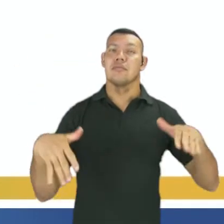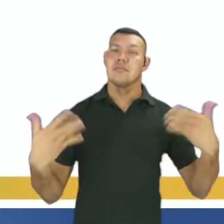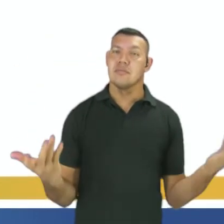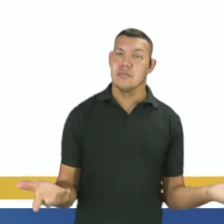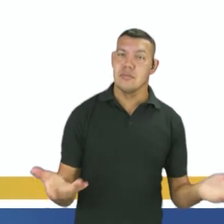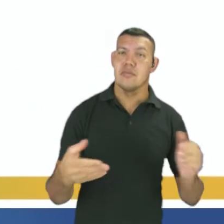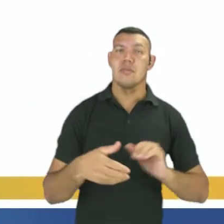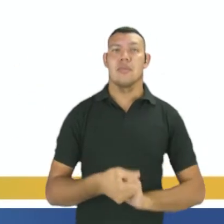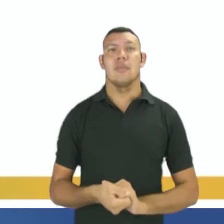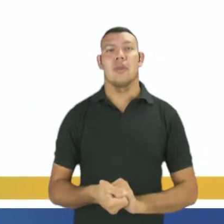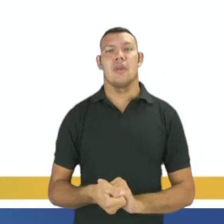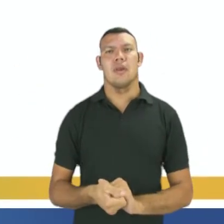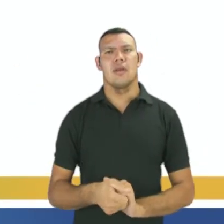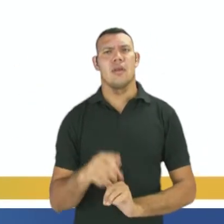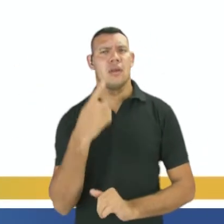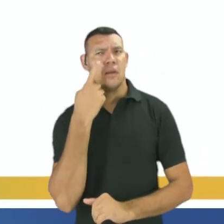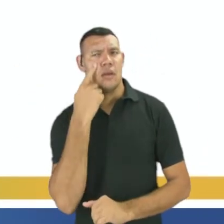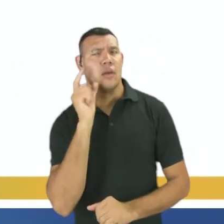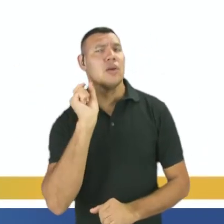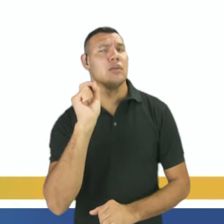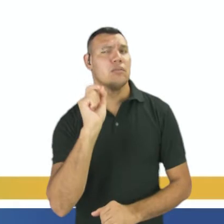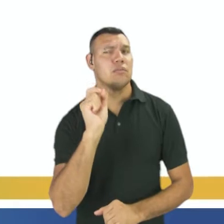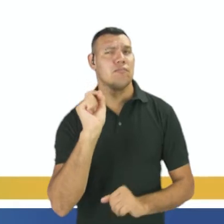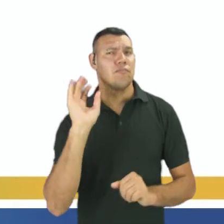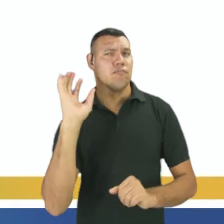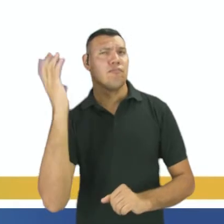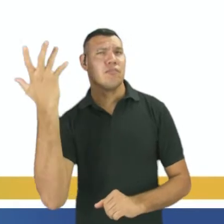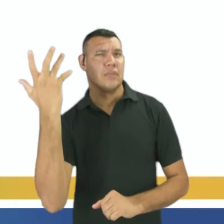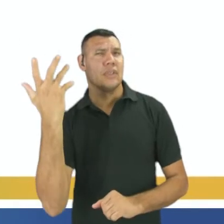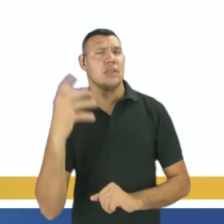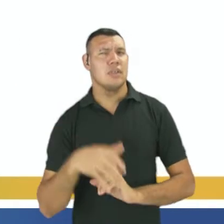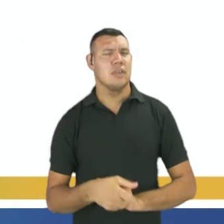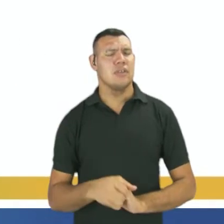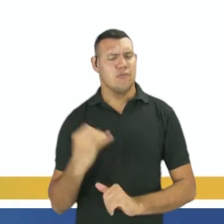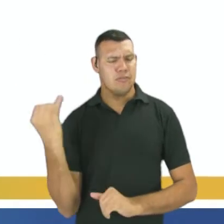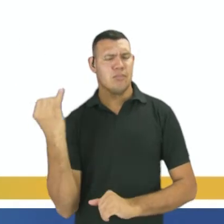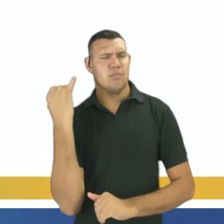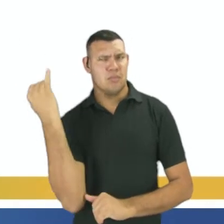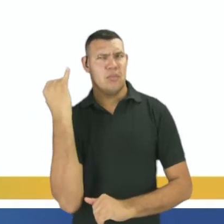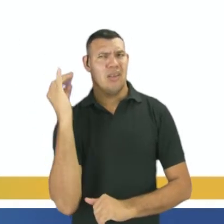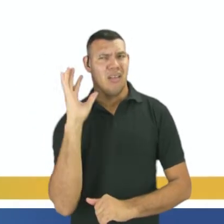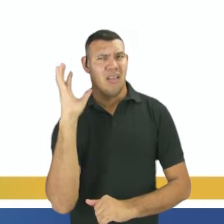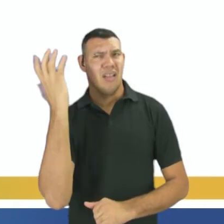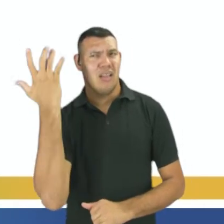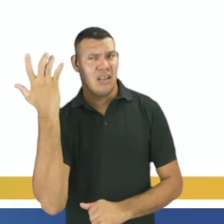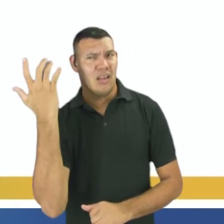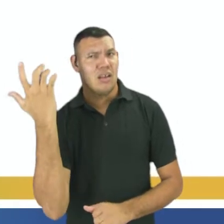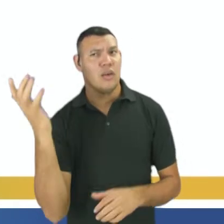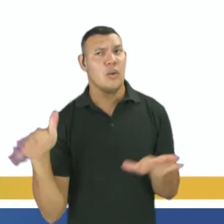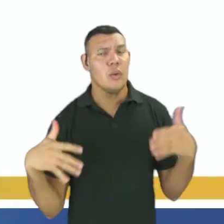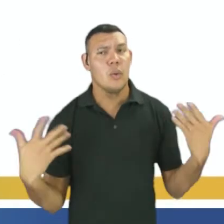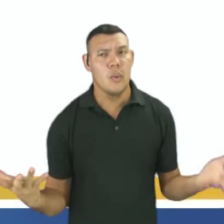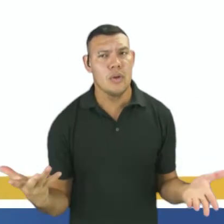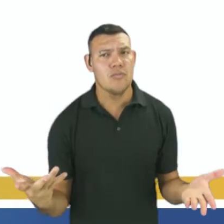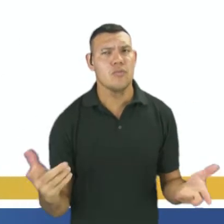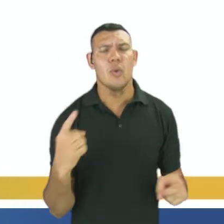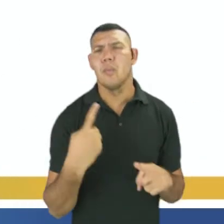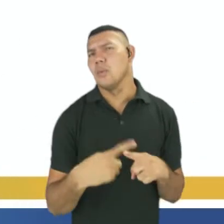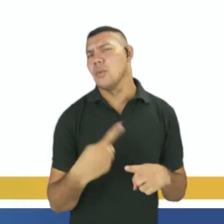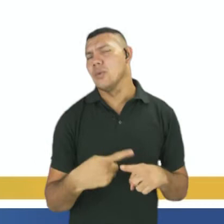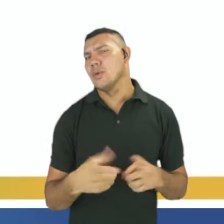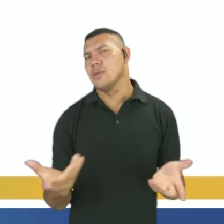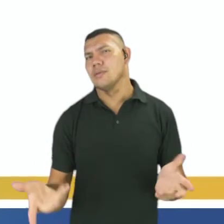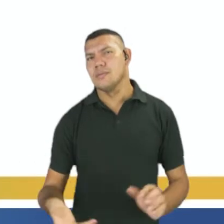disso nós podemos observar o clima que predomina a Floresta Amazônica como é que fala da importância climática Então veja aí com o quão importante